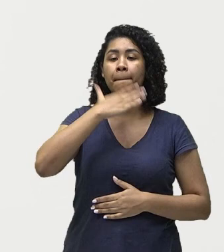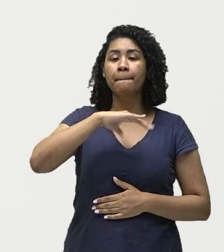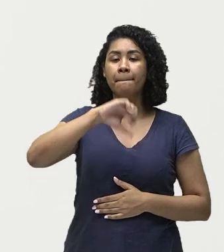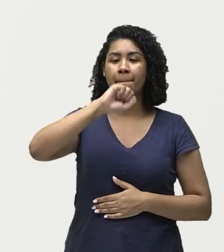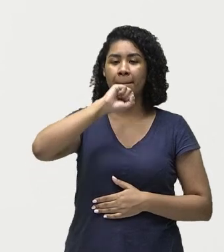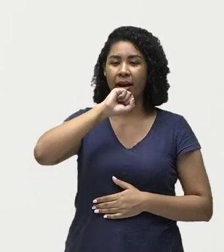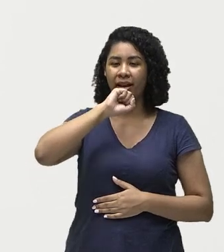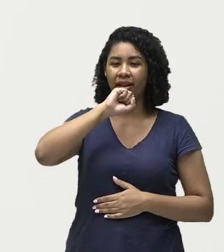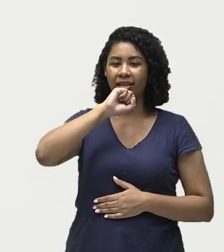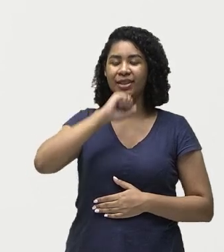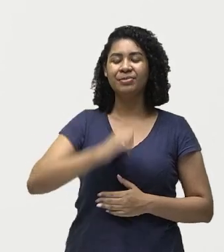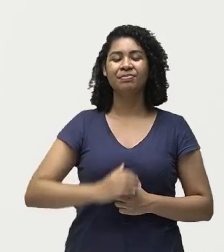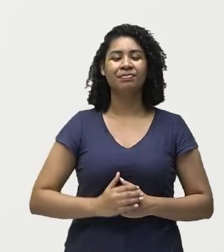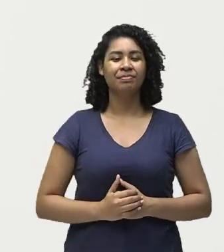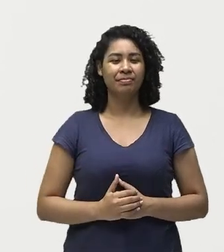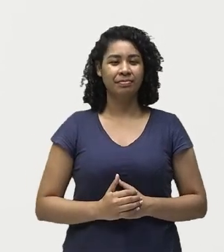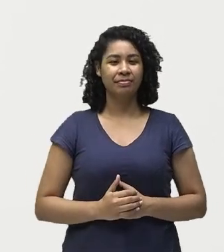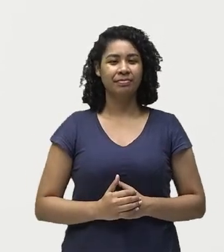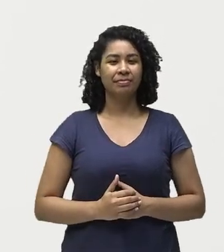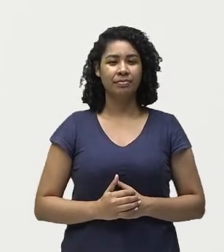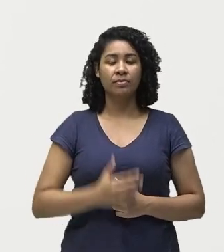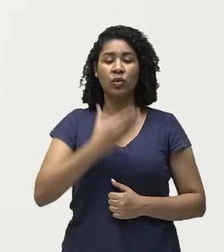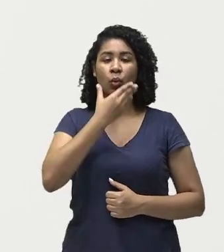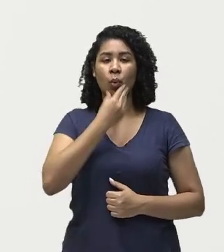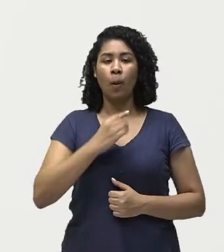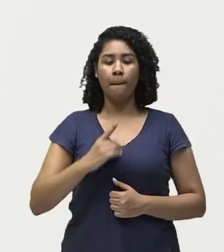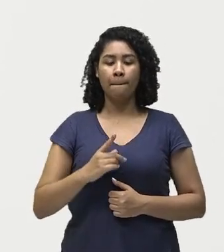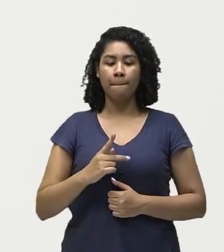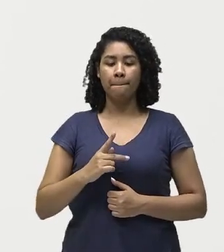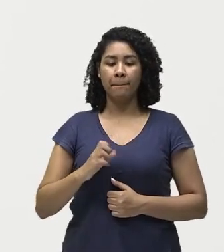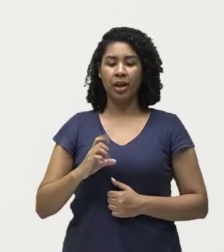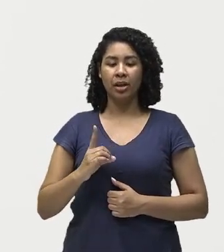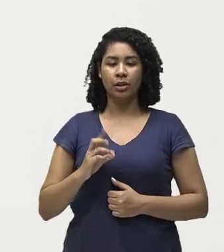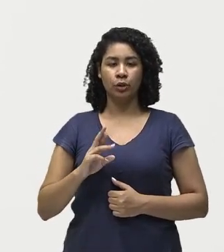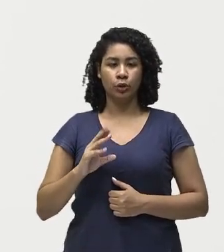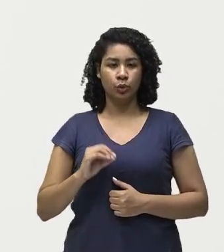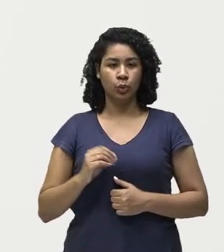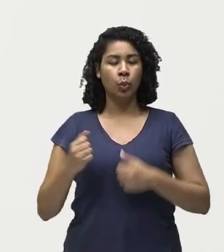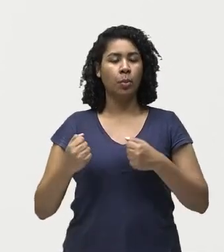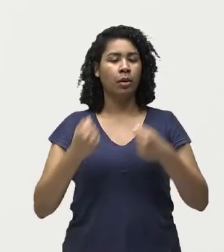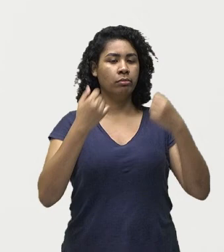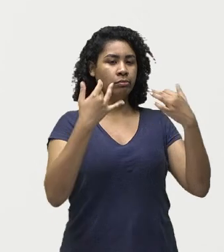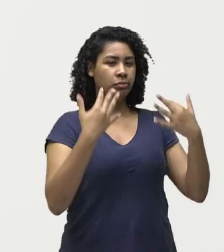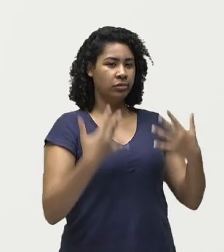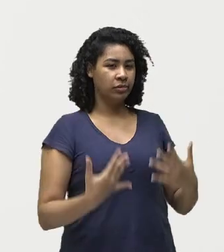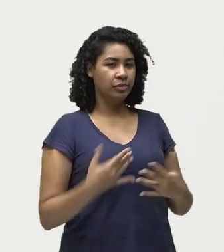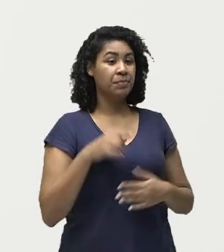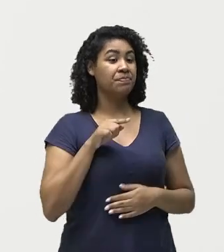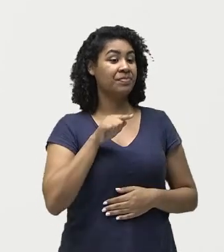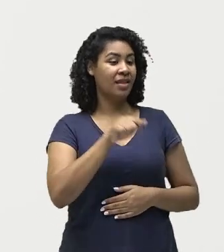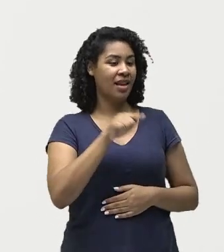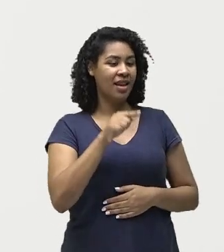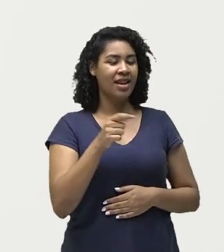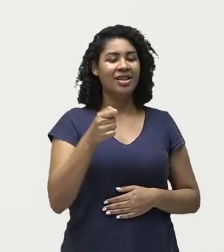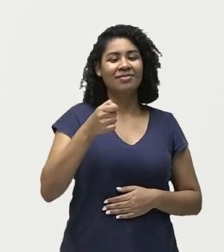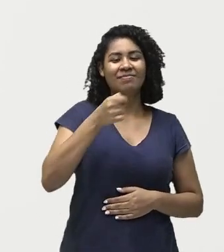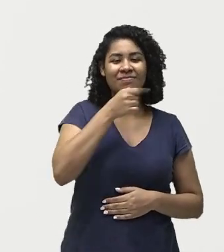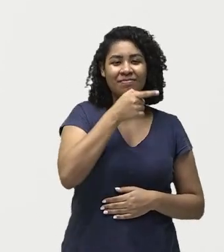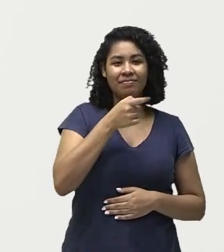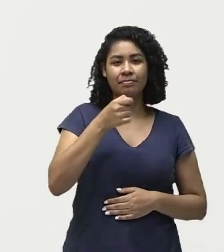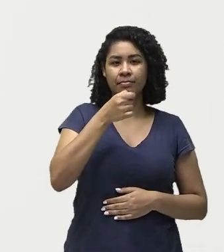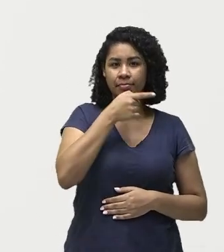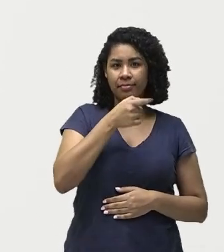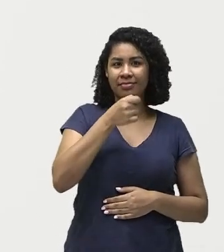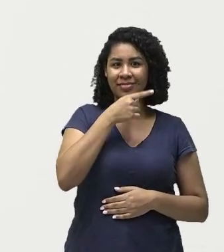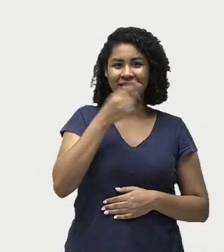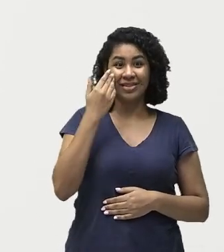pai é? E aqui o Pedro começa a descrever, ó. He's funny. He's funny.